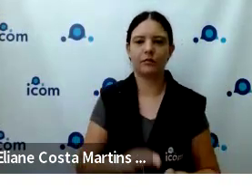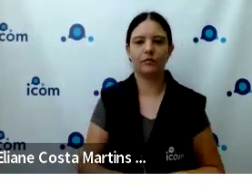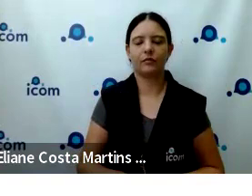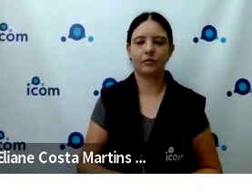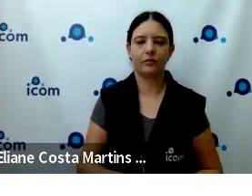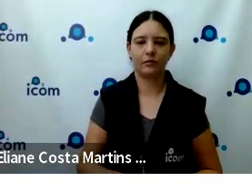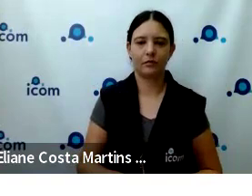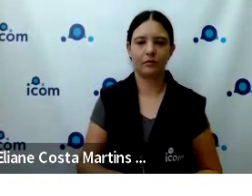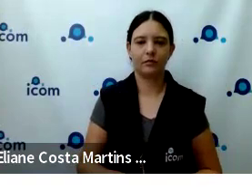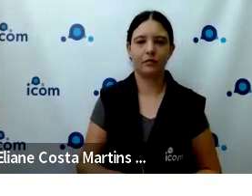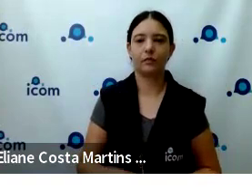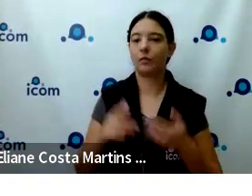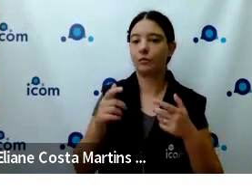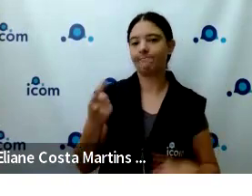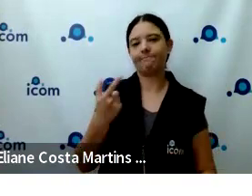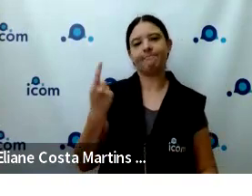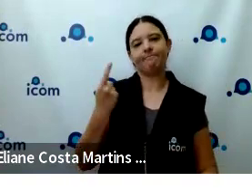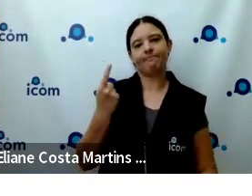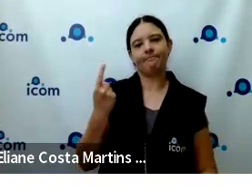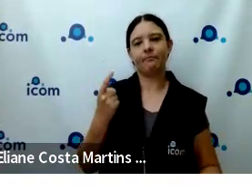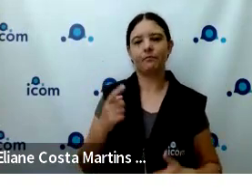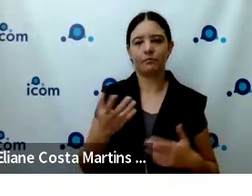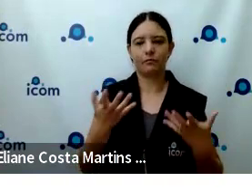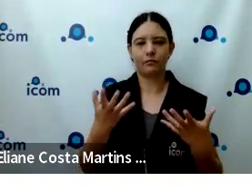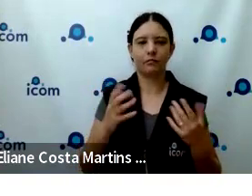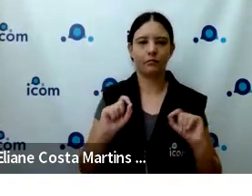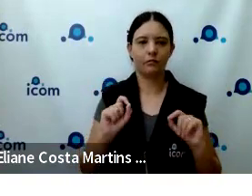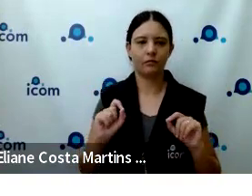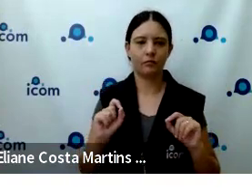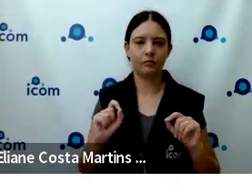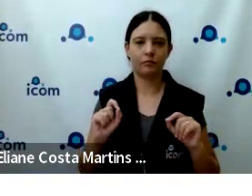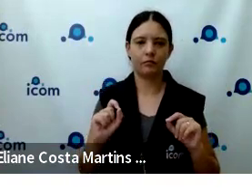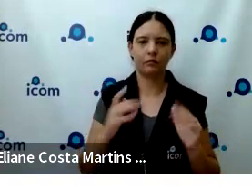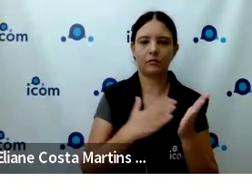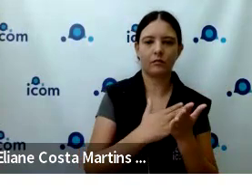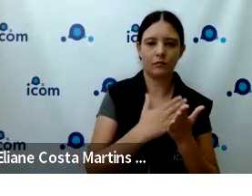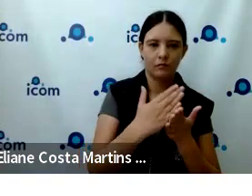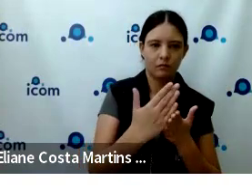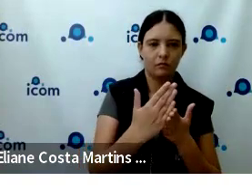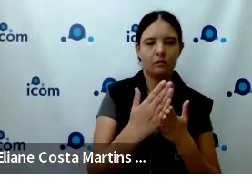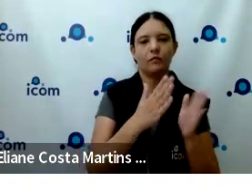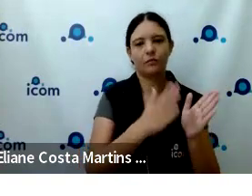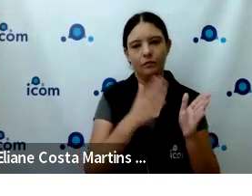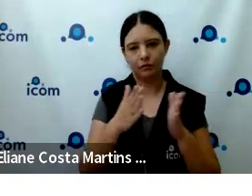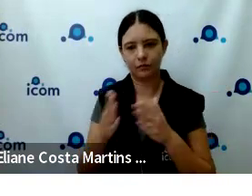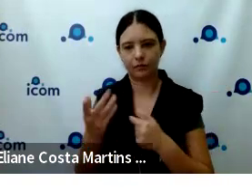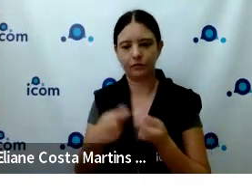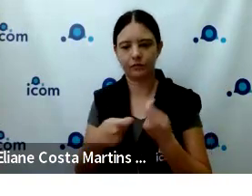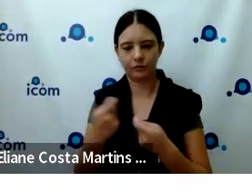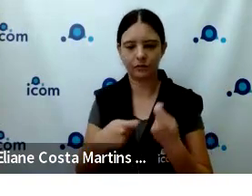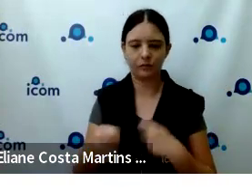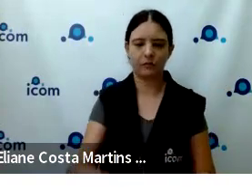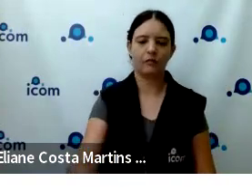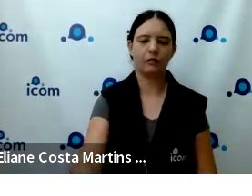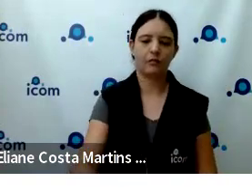Em primeiro lugar, farei uma breve introdução aos processos administrativos